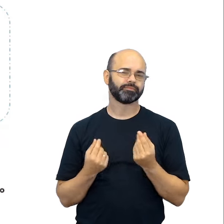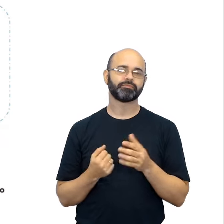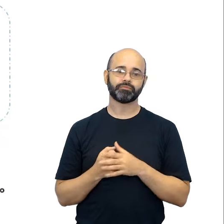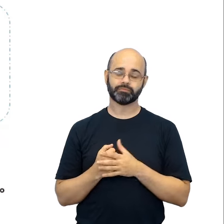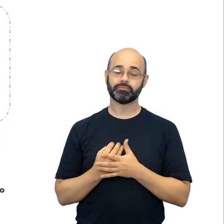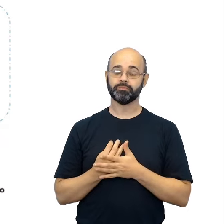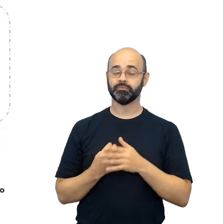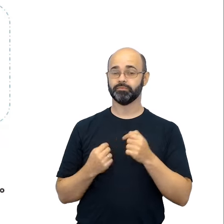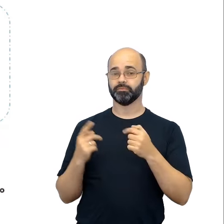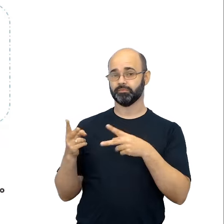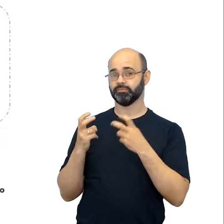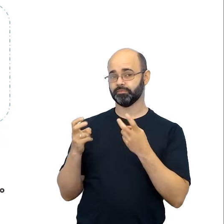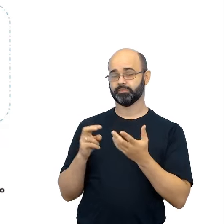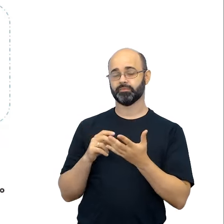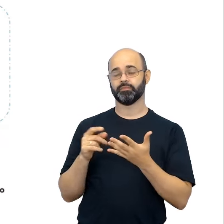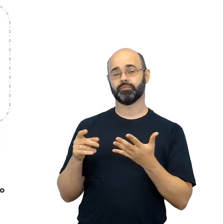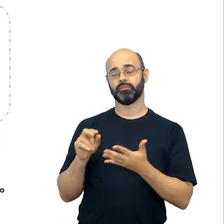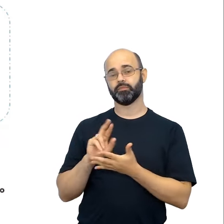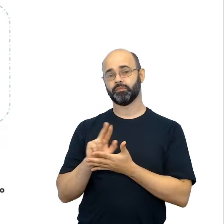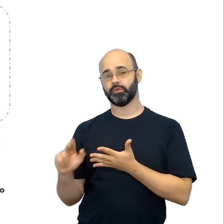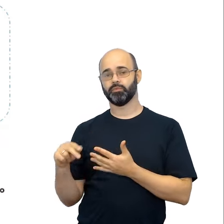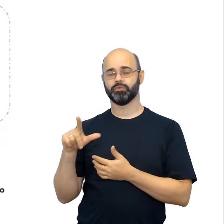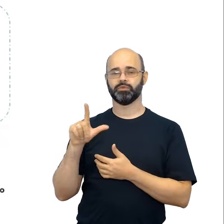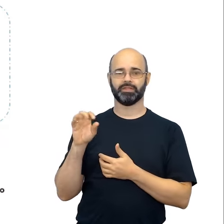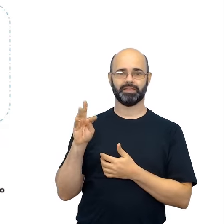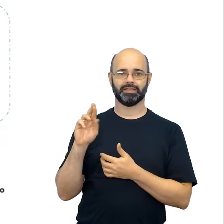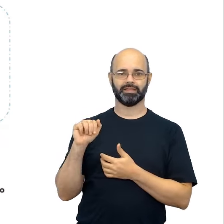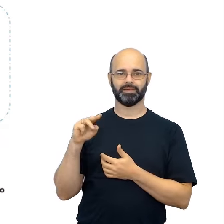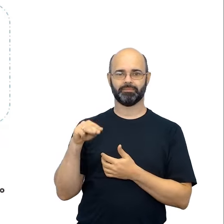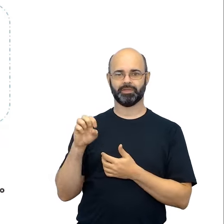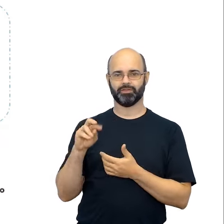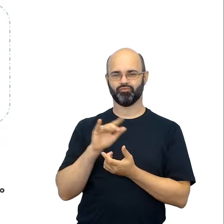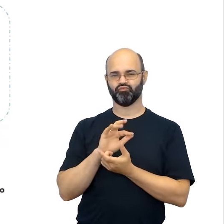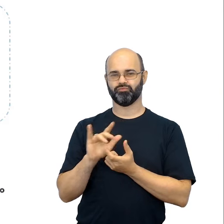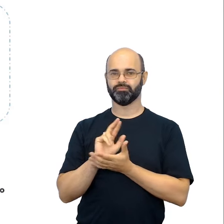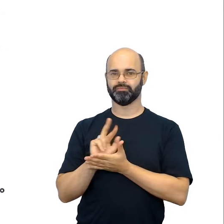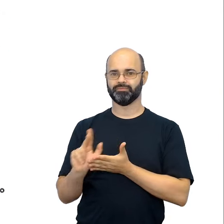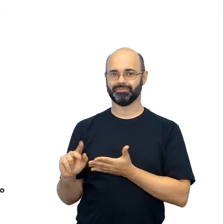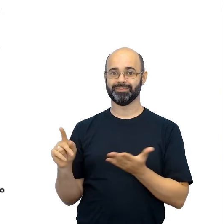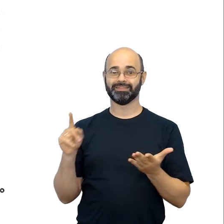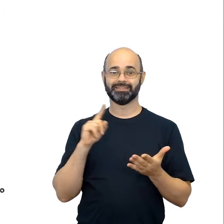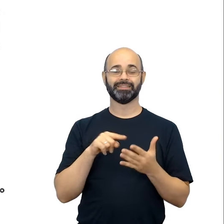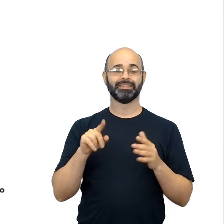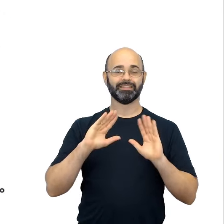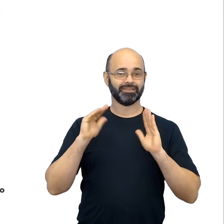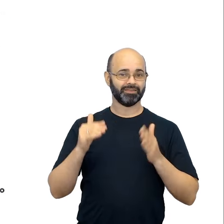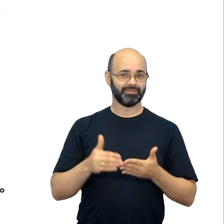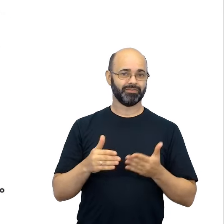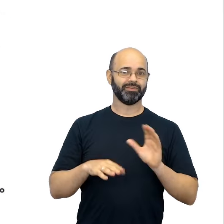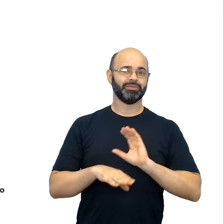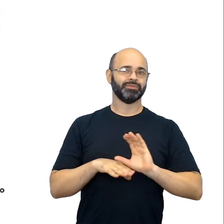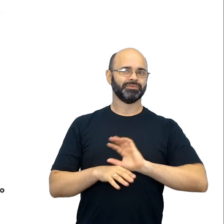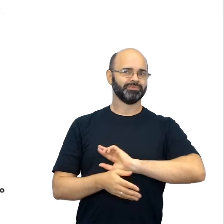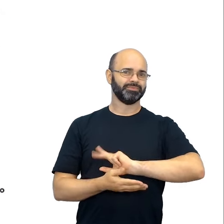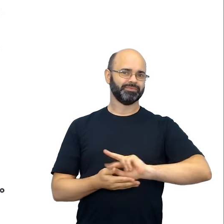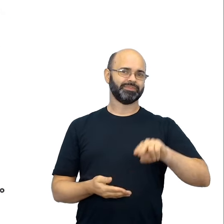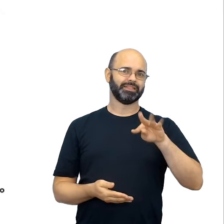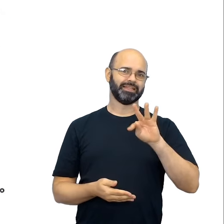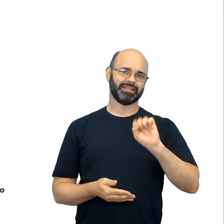o multiletramento, que é tese para vários cursos, né? Mas que nós podemos aqui, então, pensar. Aqui eu